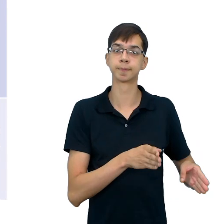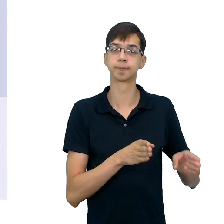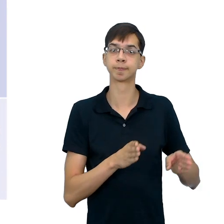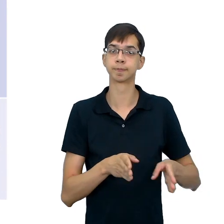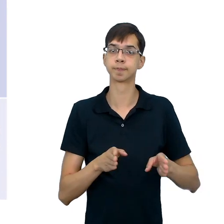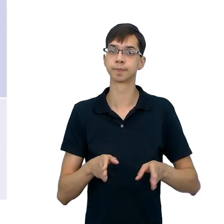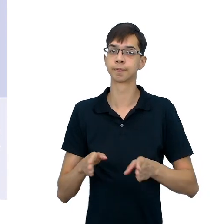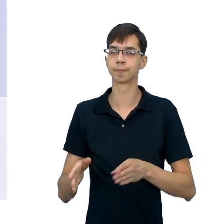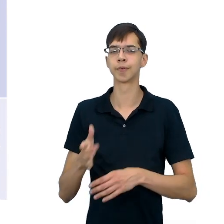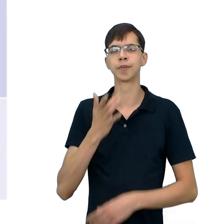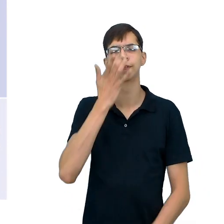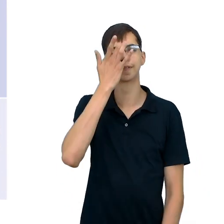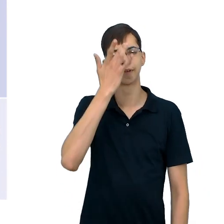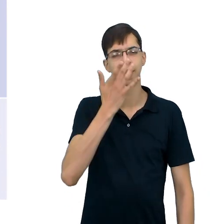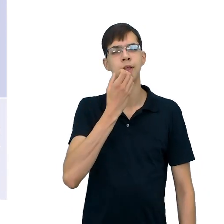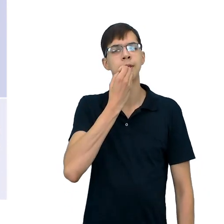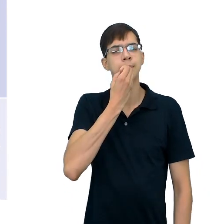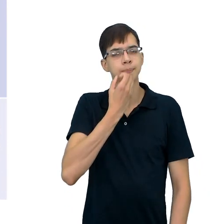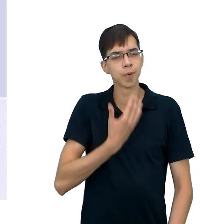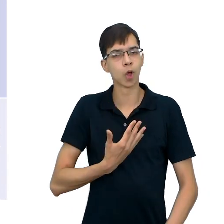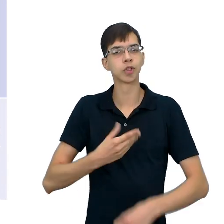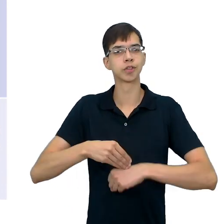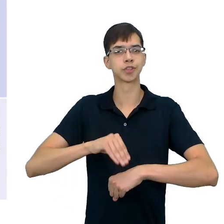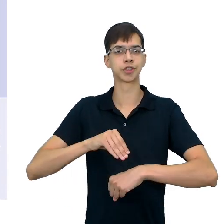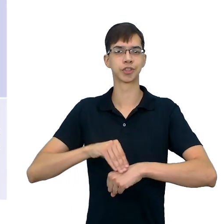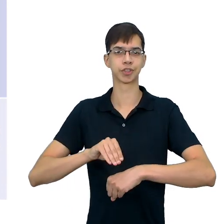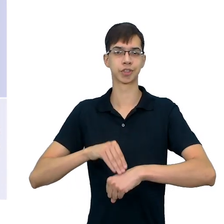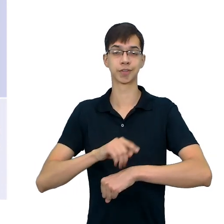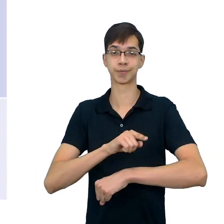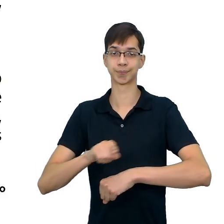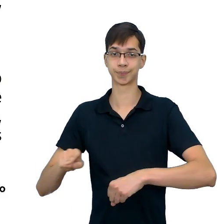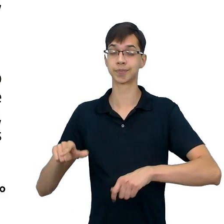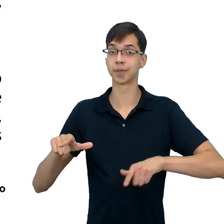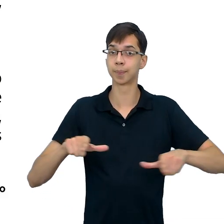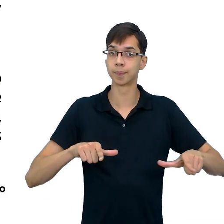boa dica, né? Uma boa sugestão aí para trabalhar com os estudantes.